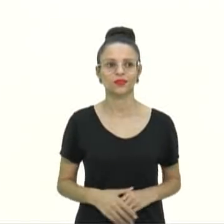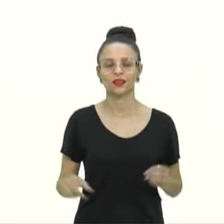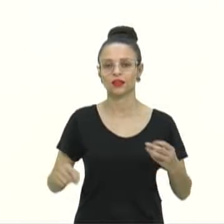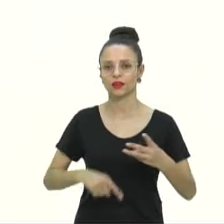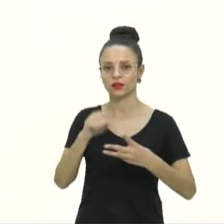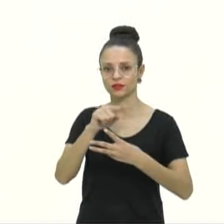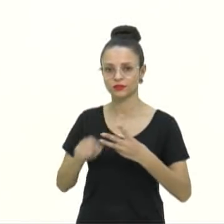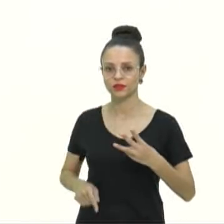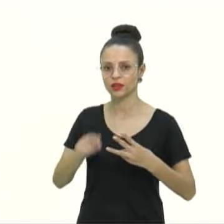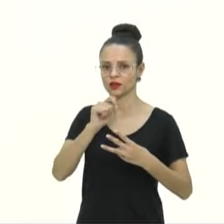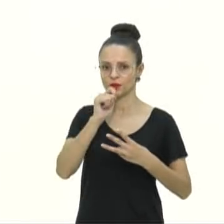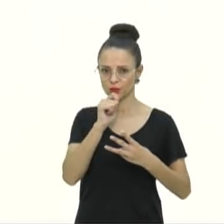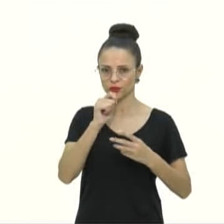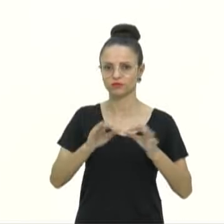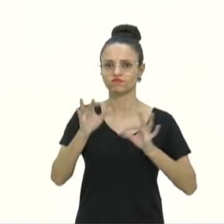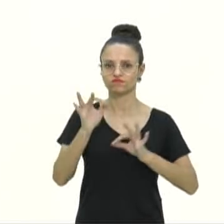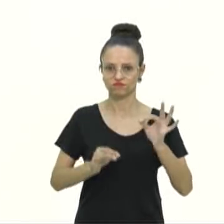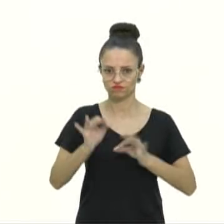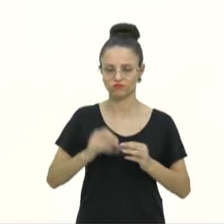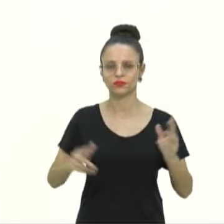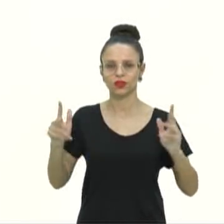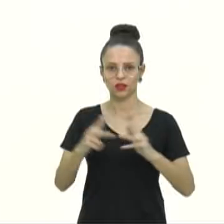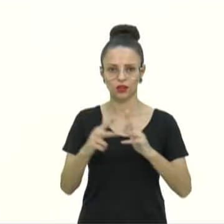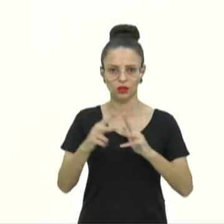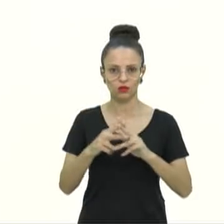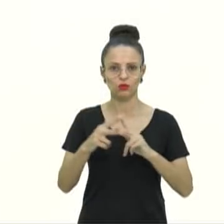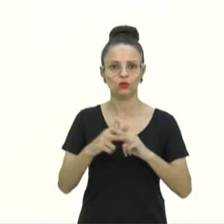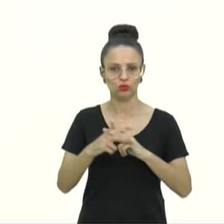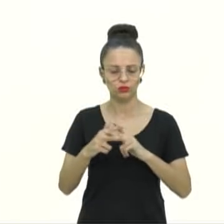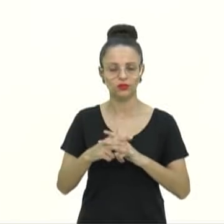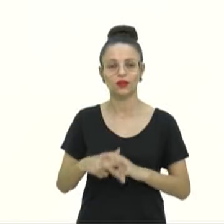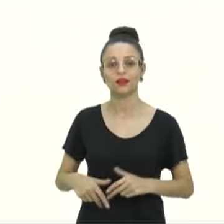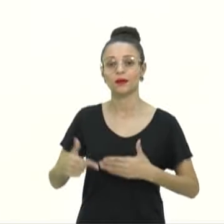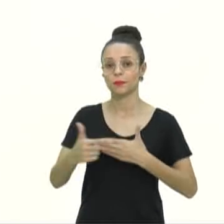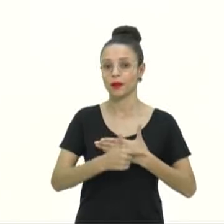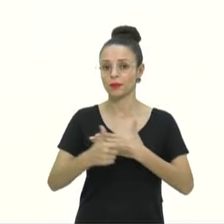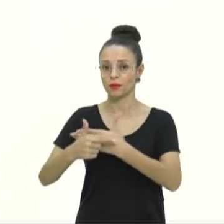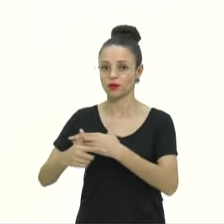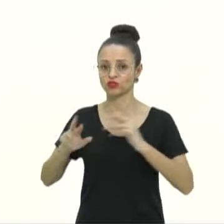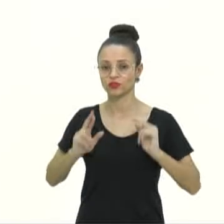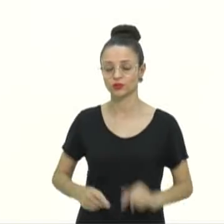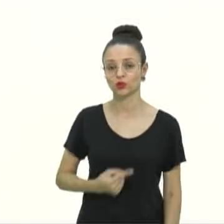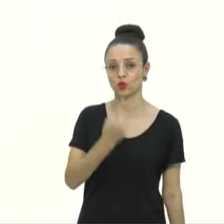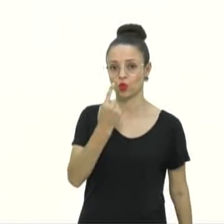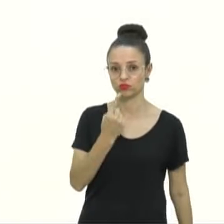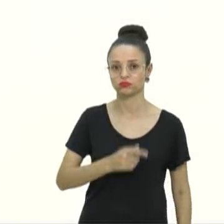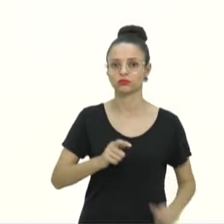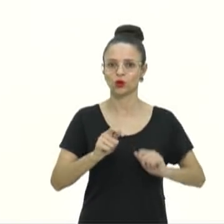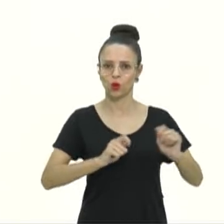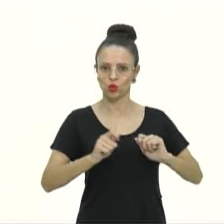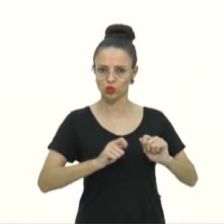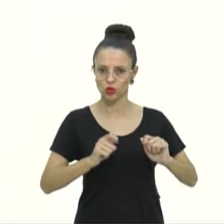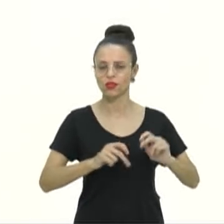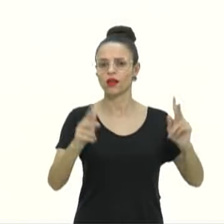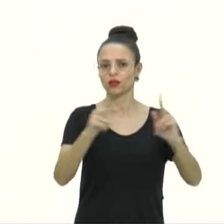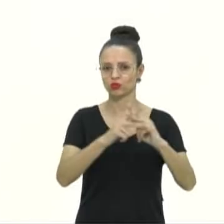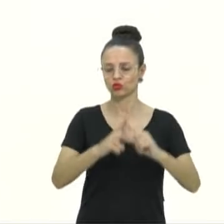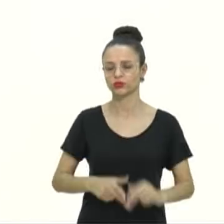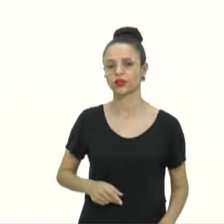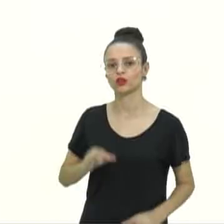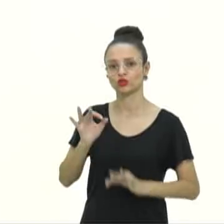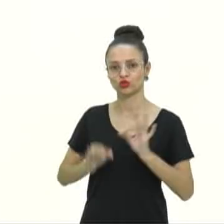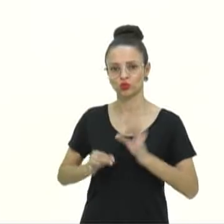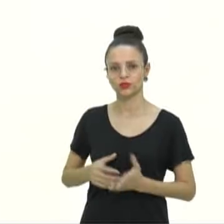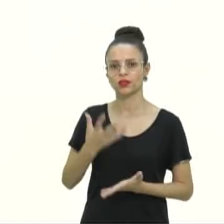árbitros que existem no wrestling, né, com funções diferentes. Um árbitro vai controlar a luta, um juiz